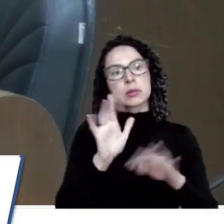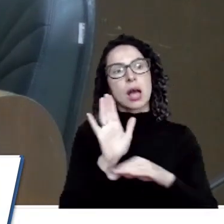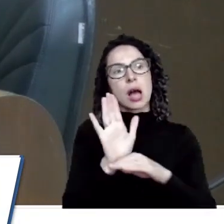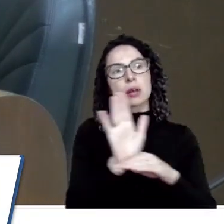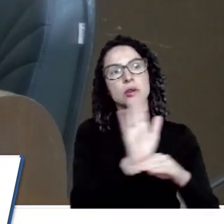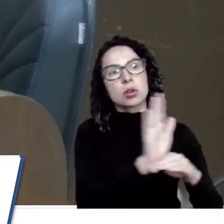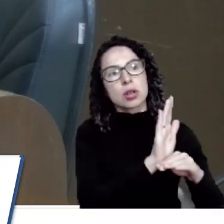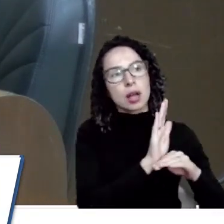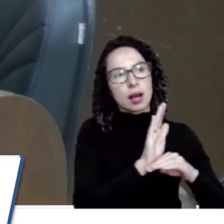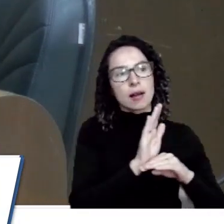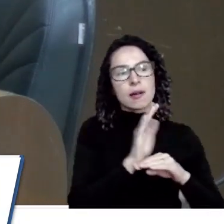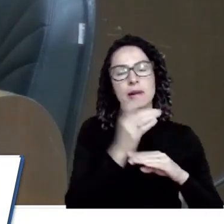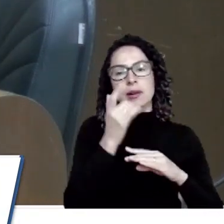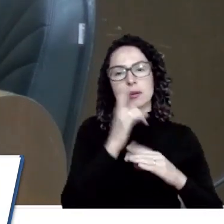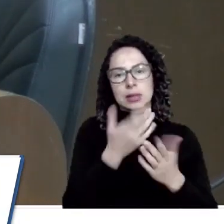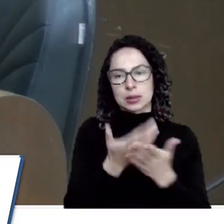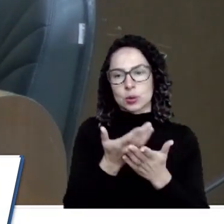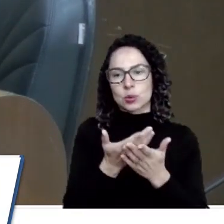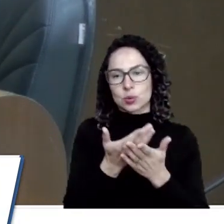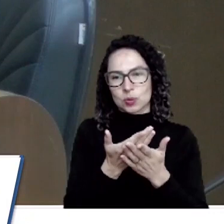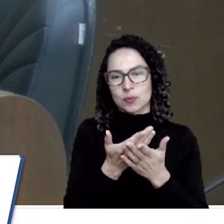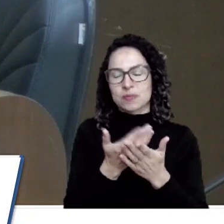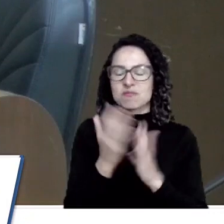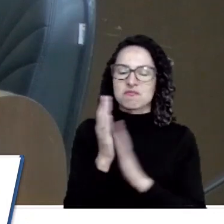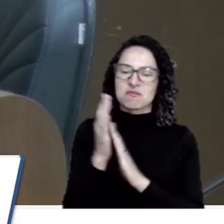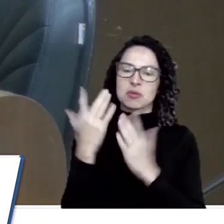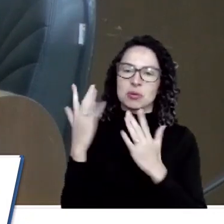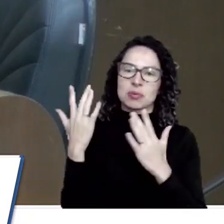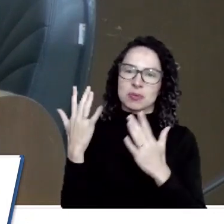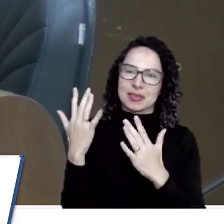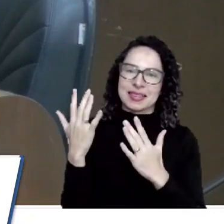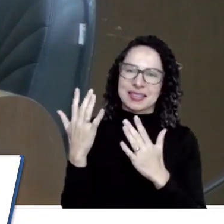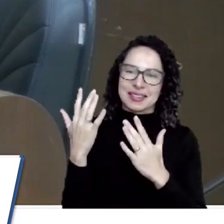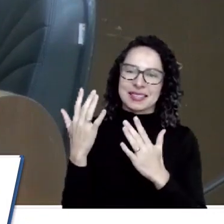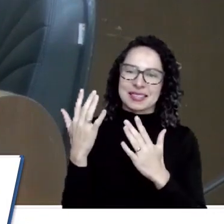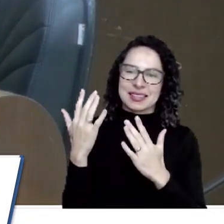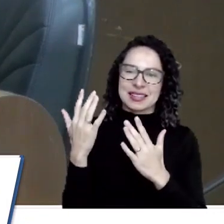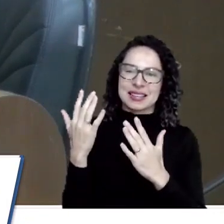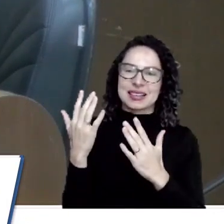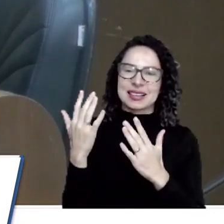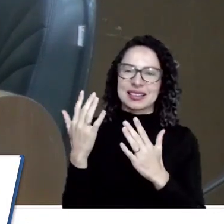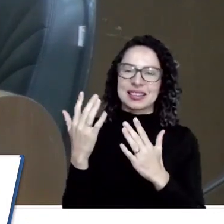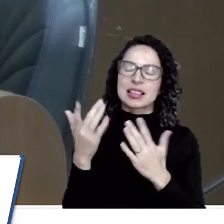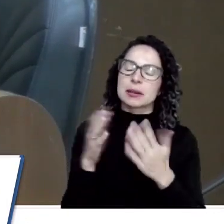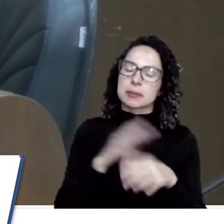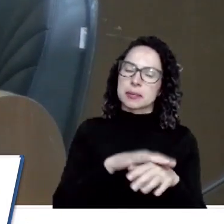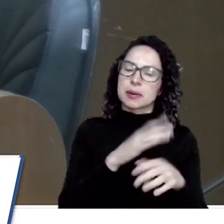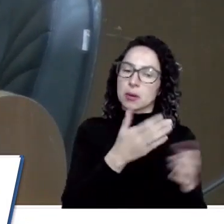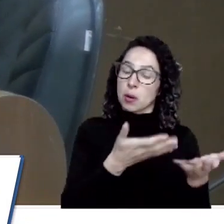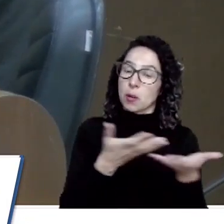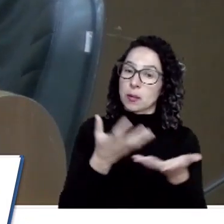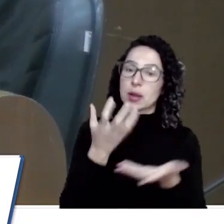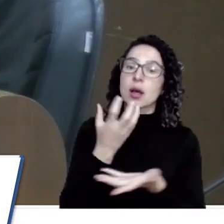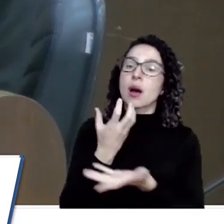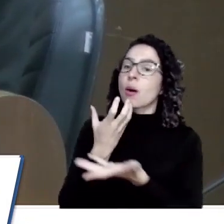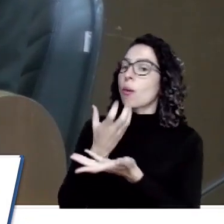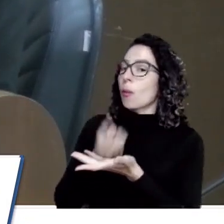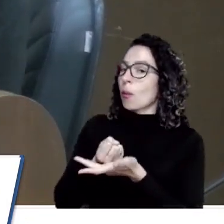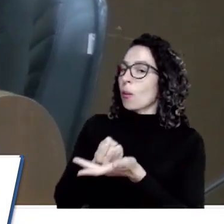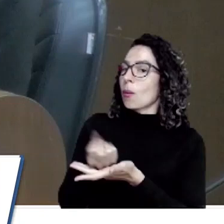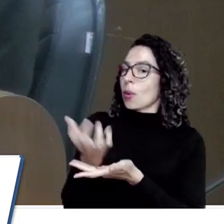a partir do estudo. Então, assim, parabéns, e fica o convite para o podcast aqui. Obrigado, Excelência. Convite